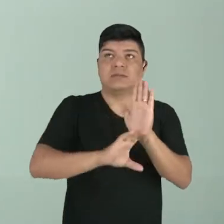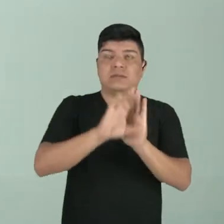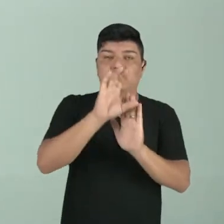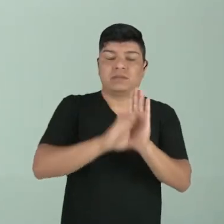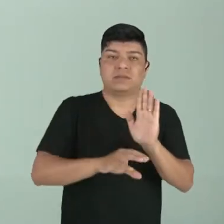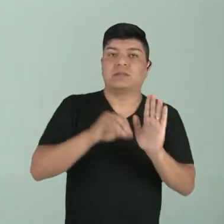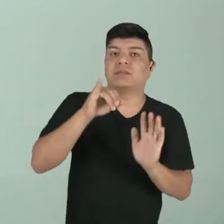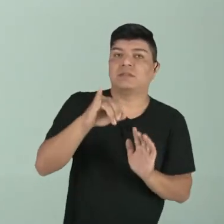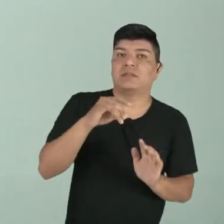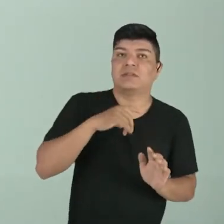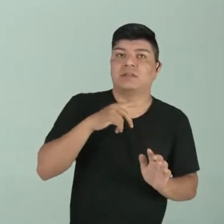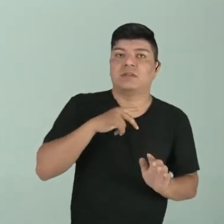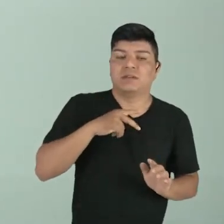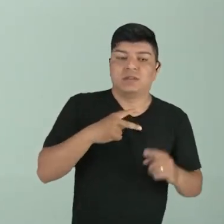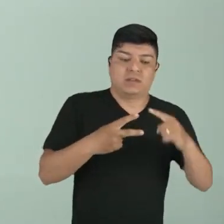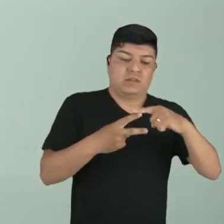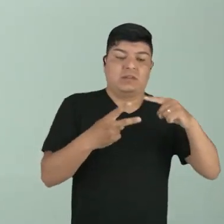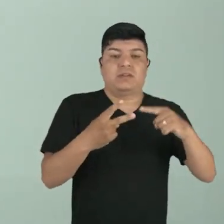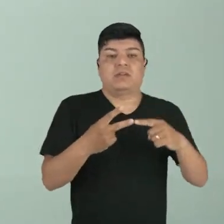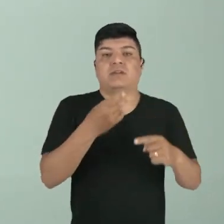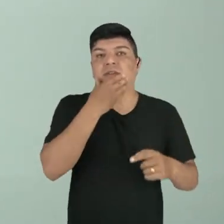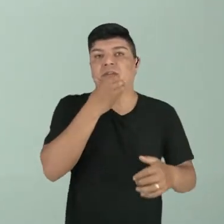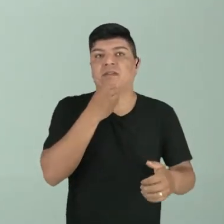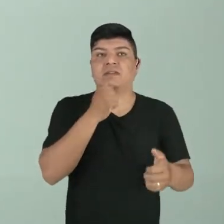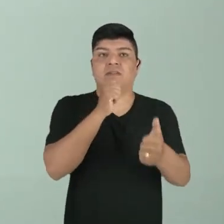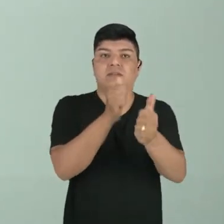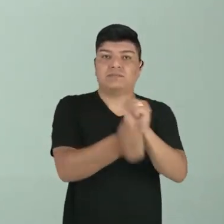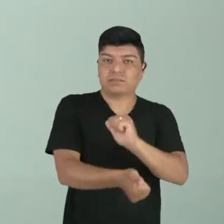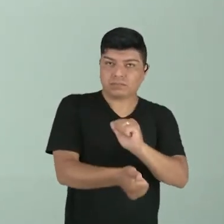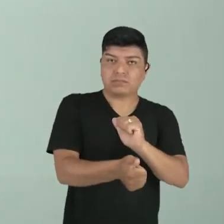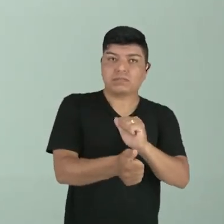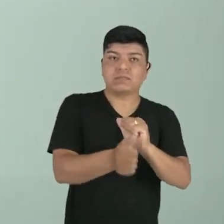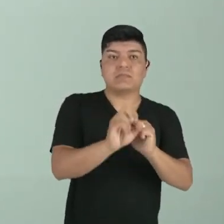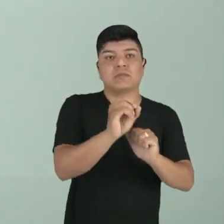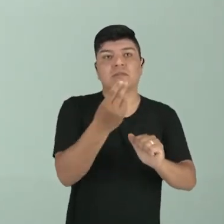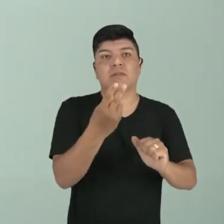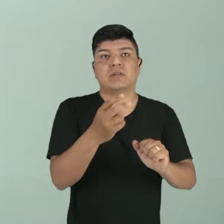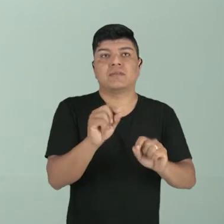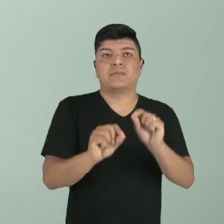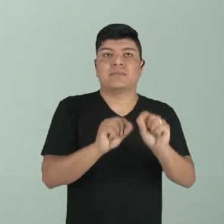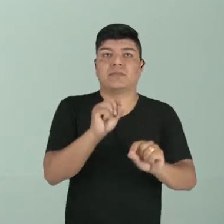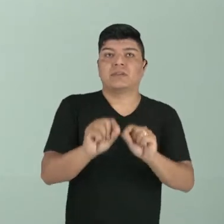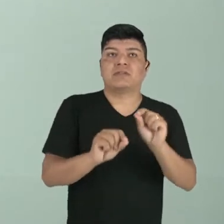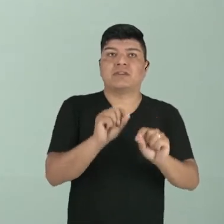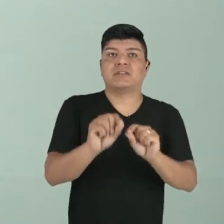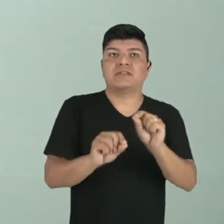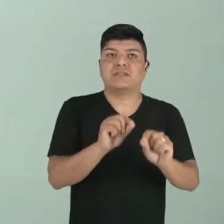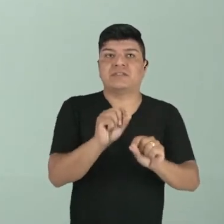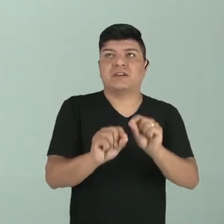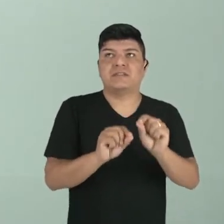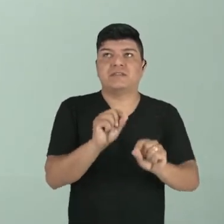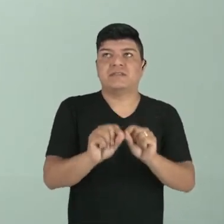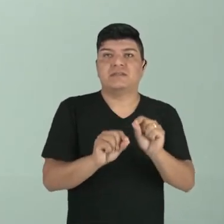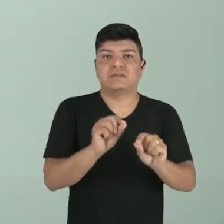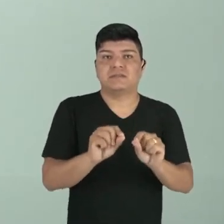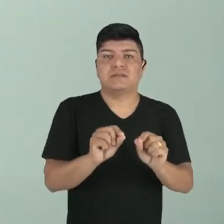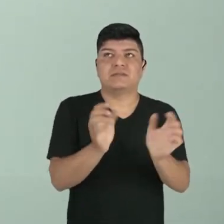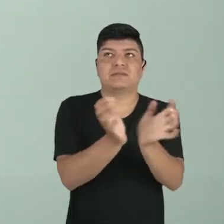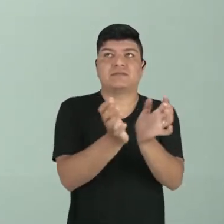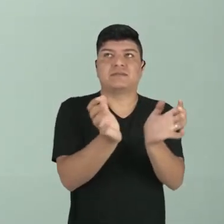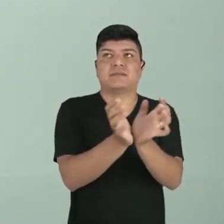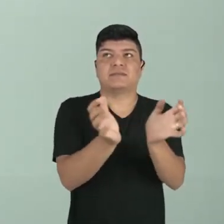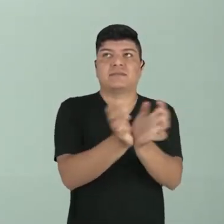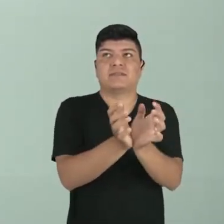Você tem dois ou mais atletas competindo contra outro time da mesma quantidade já é esporte coletivo